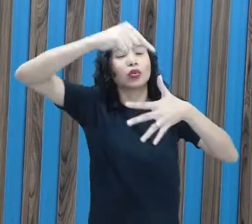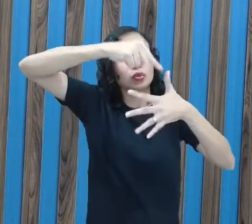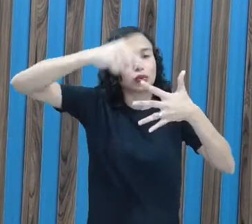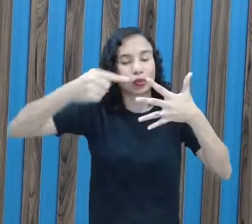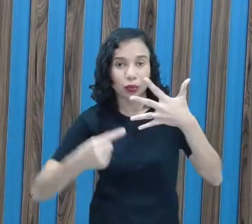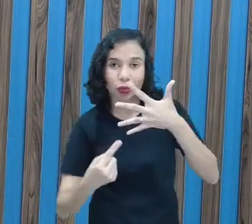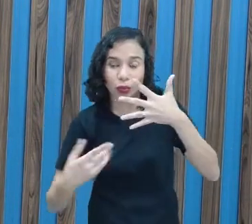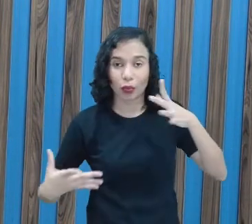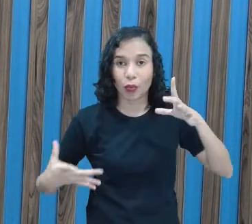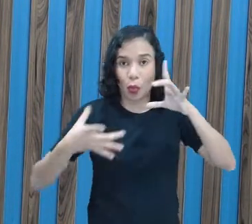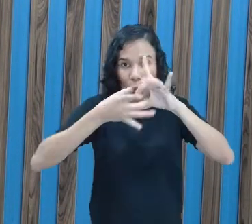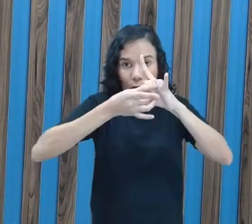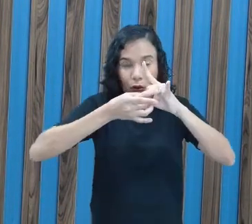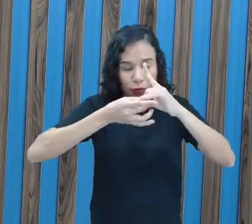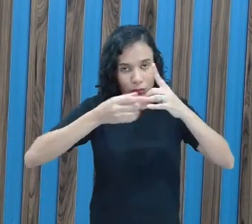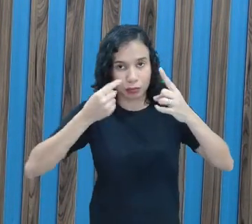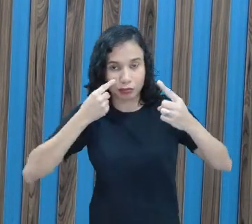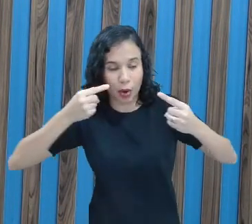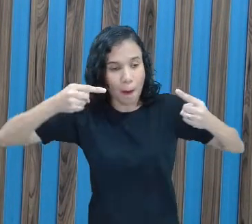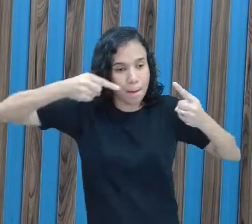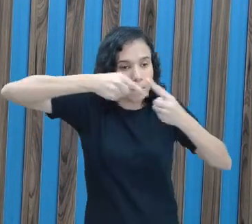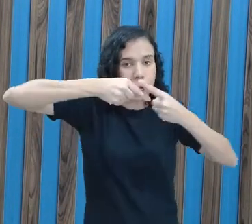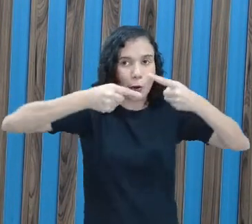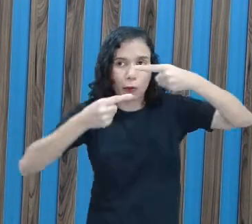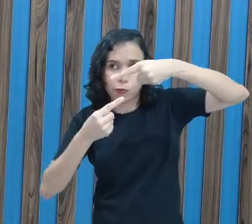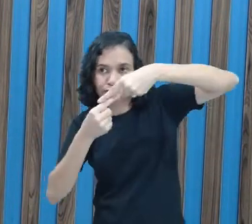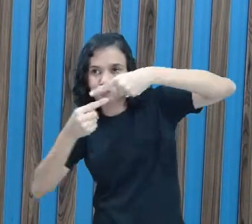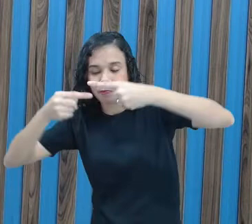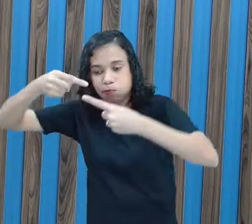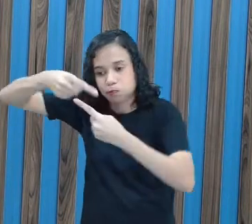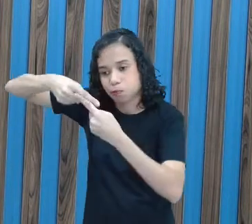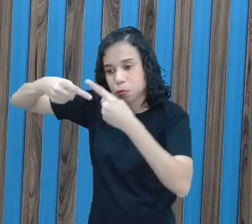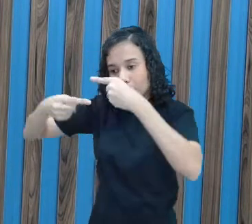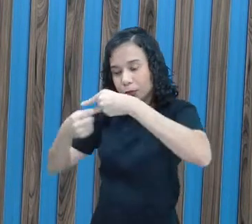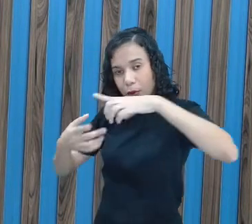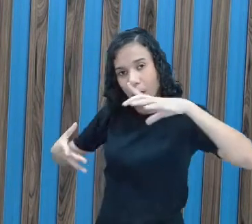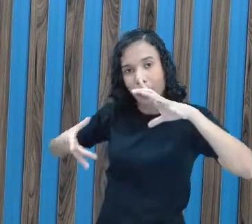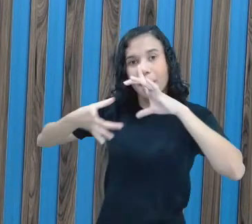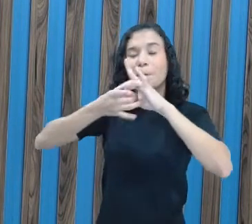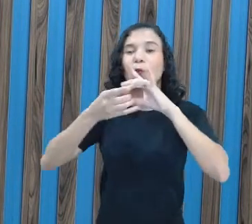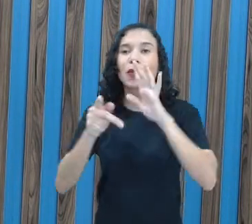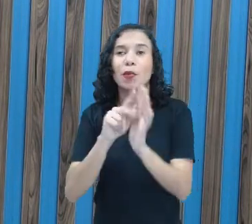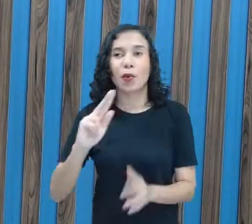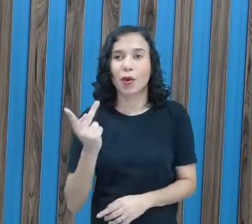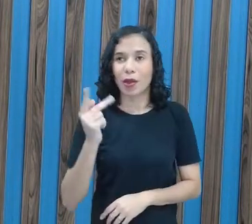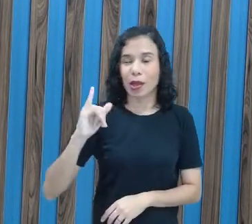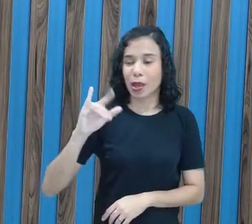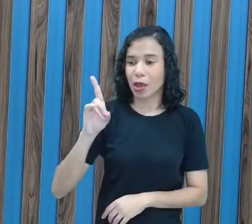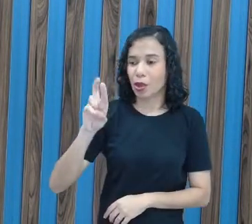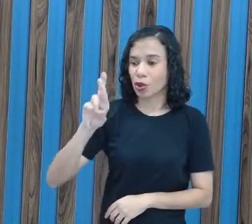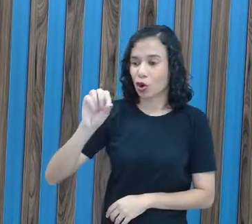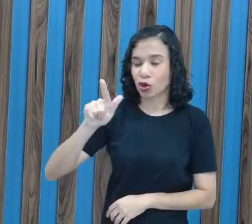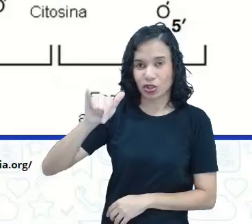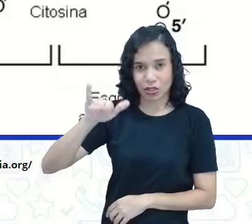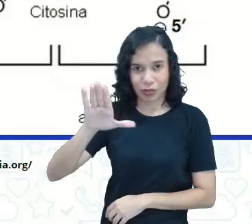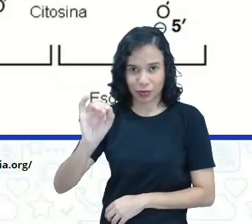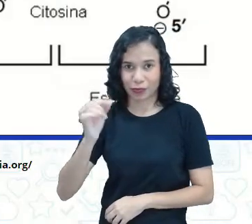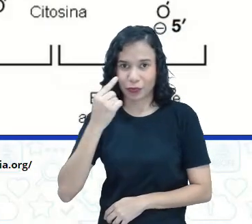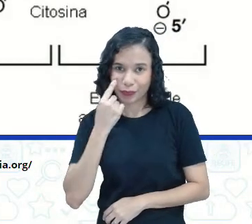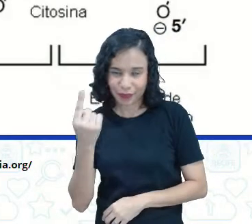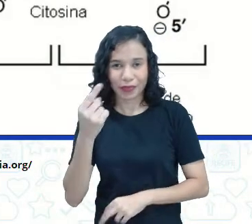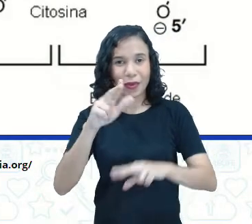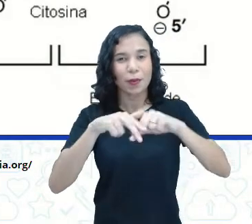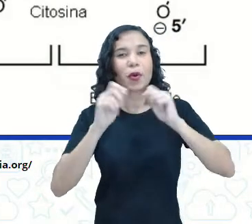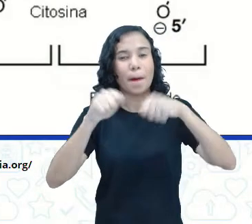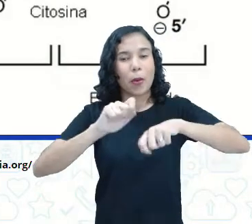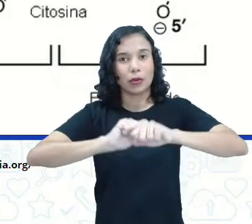estão aqui unidos, né? Por pontos de hidrogênio, né? No caso aqui da timina com a adenina, tá certo? Então,